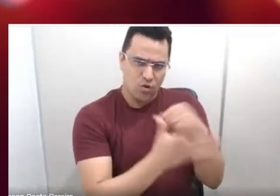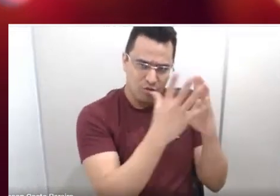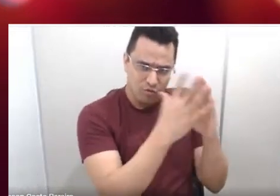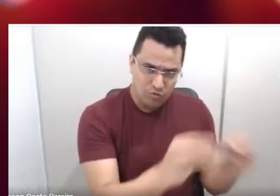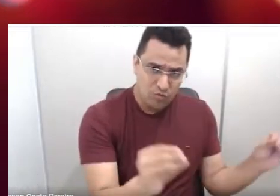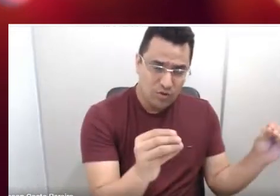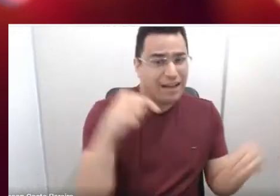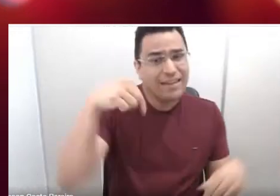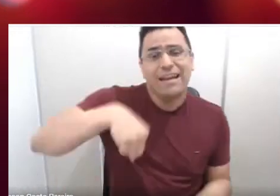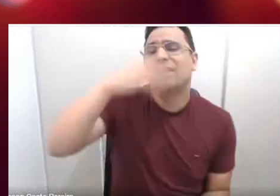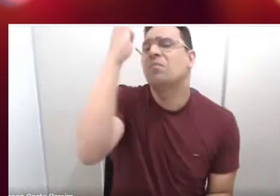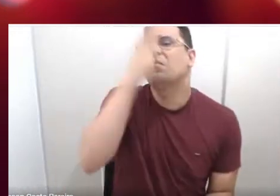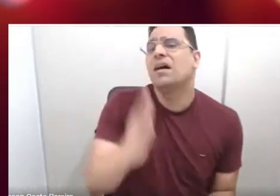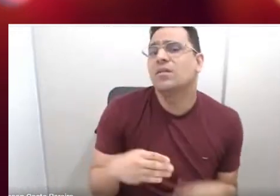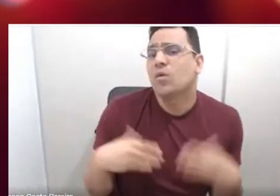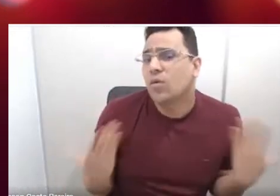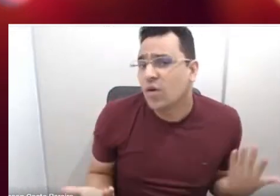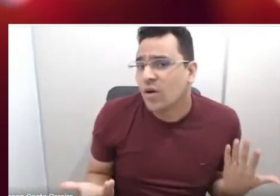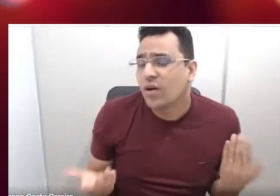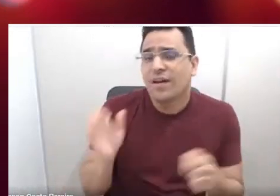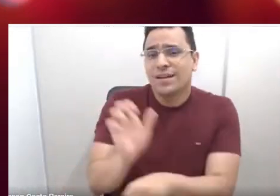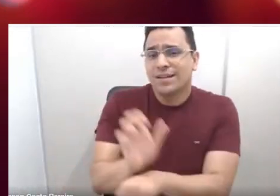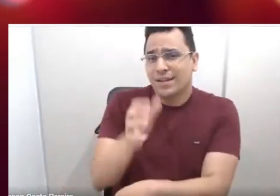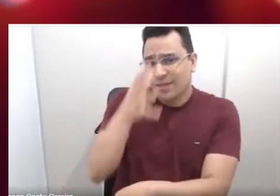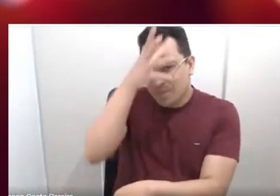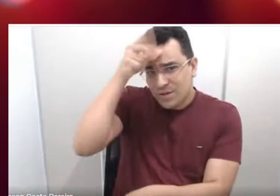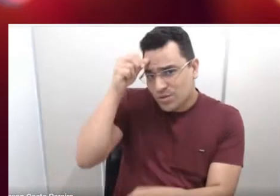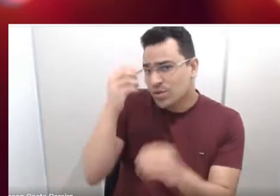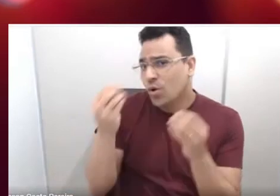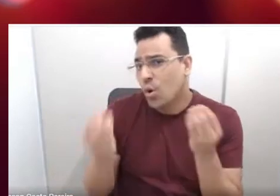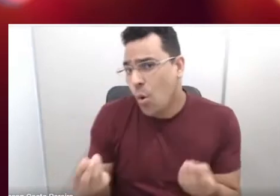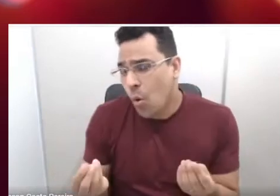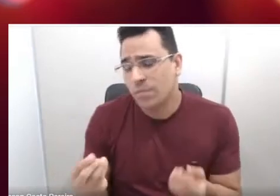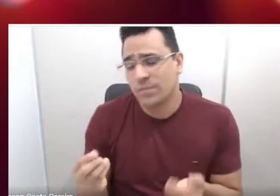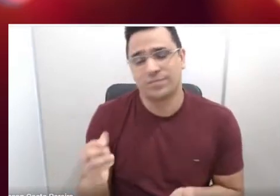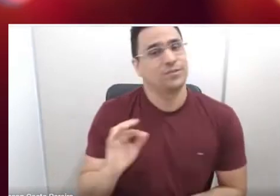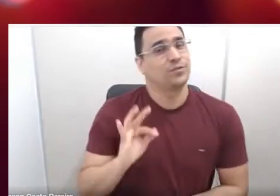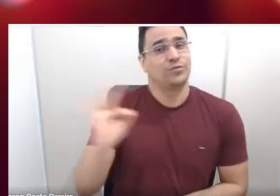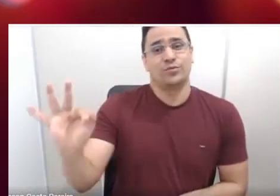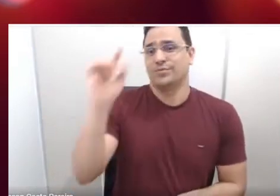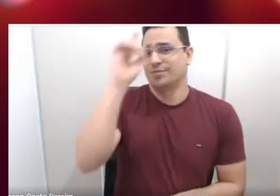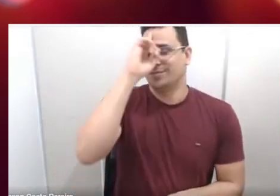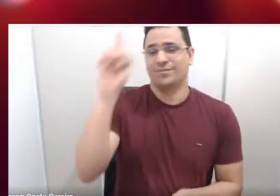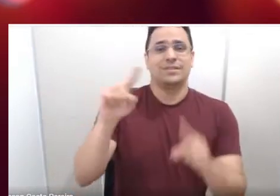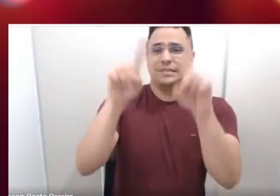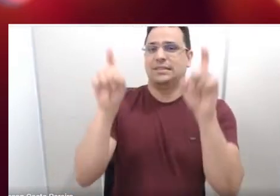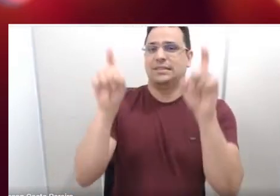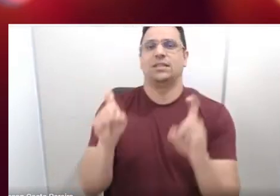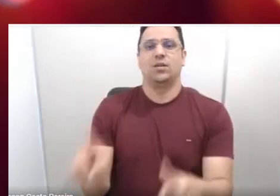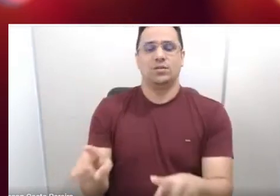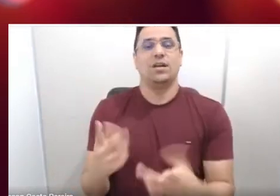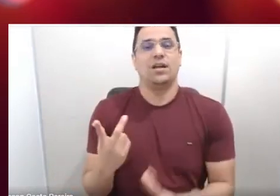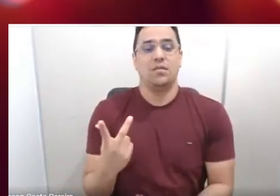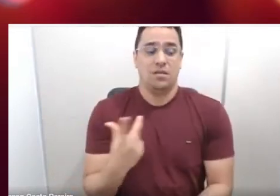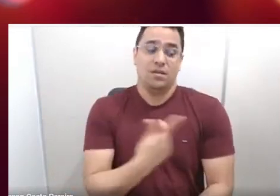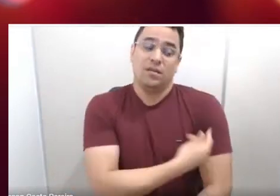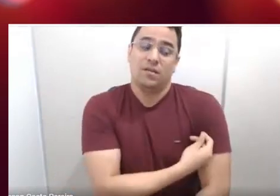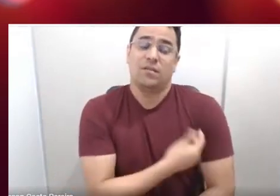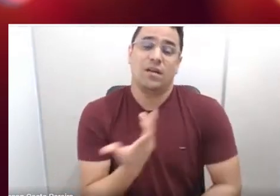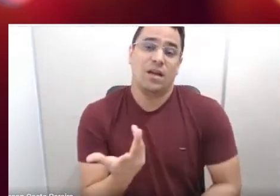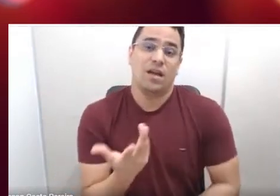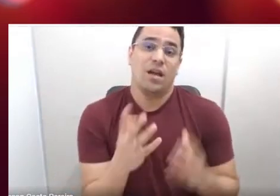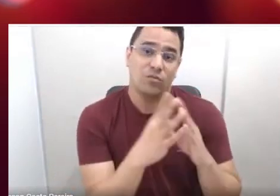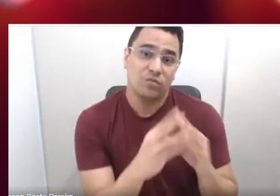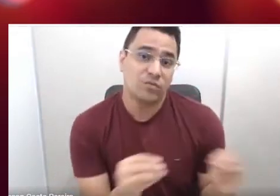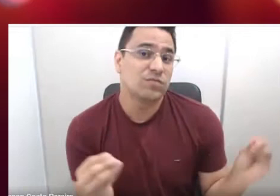ainda e aqui no estado do Amazonas principalmente. Mas enquanto a gente ainda não tiver essa cura, né? Eu acho que a gente precisa pensar alternativas.